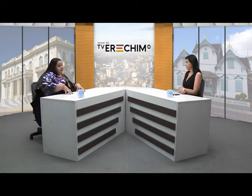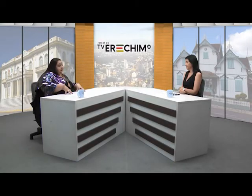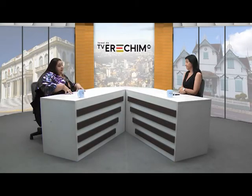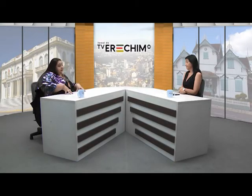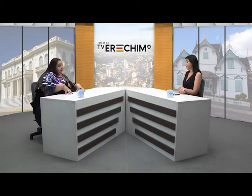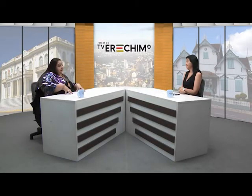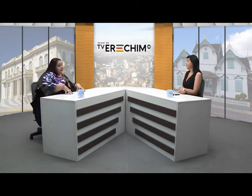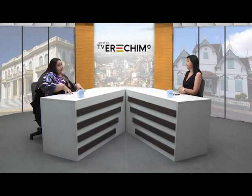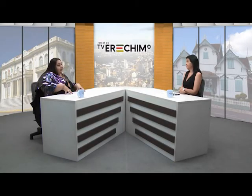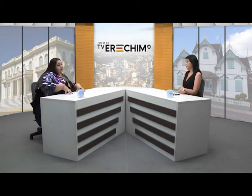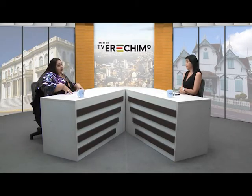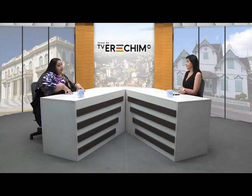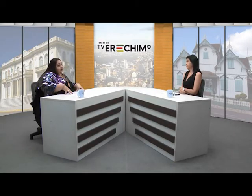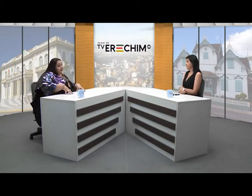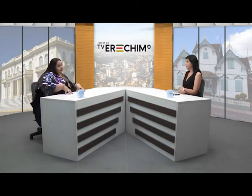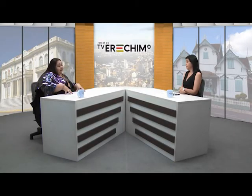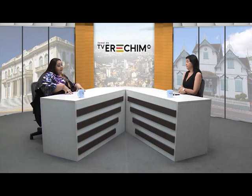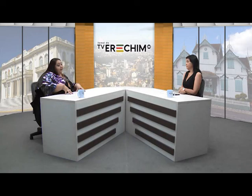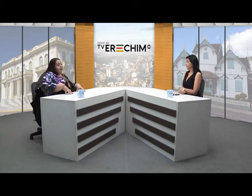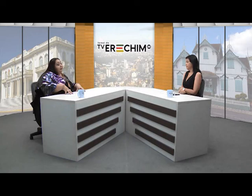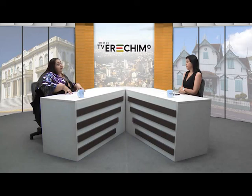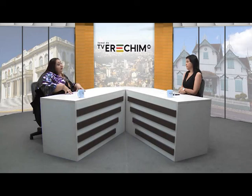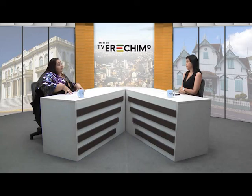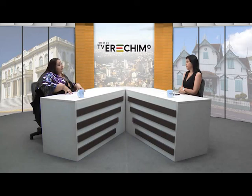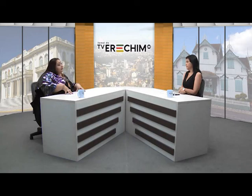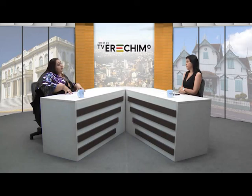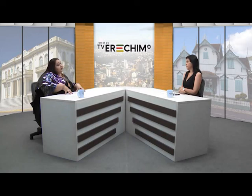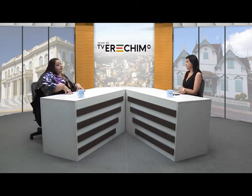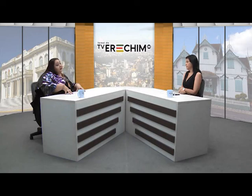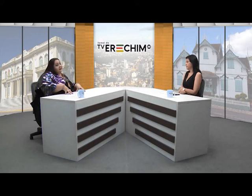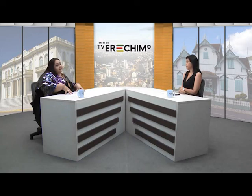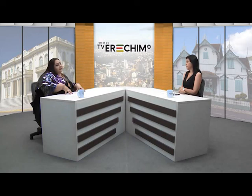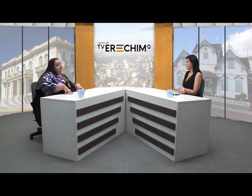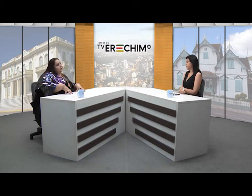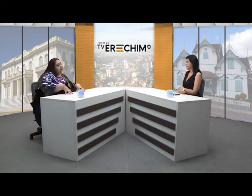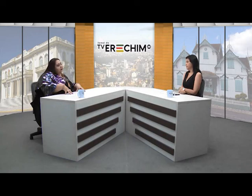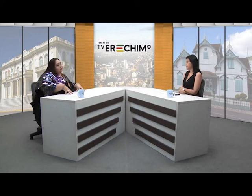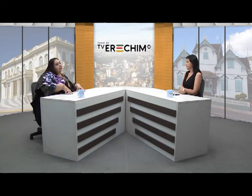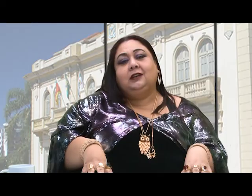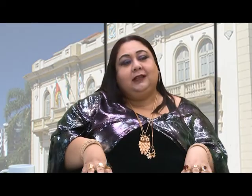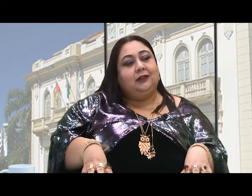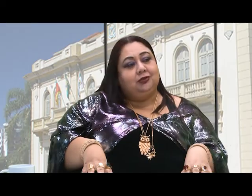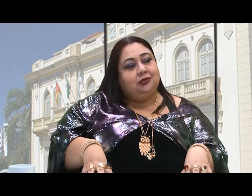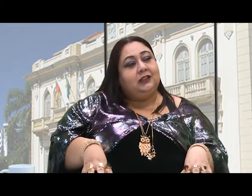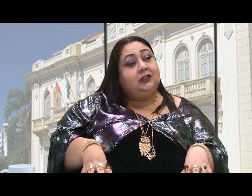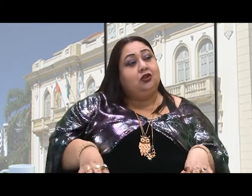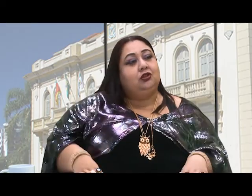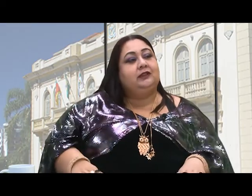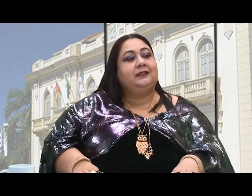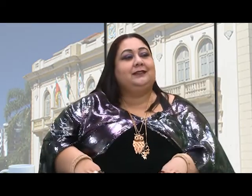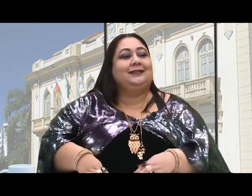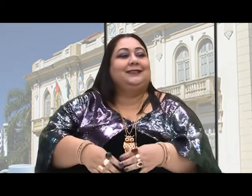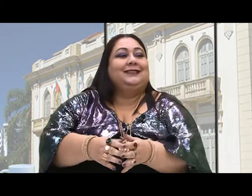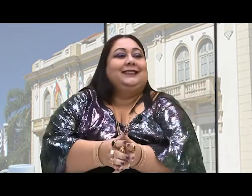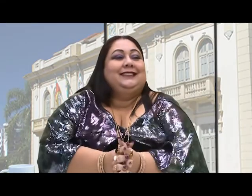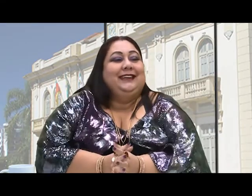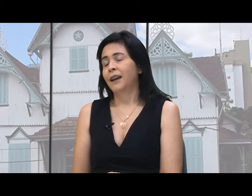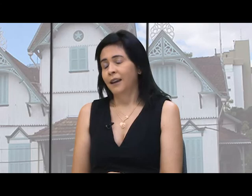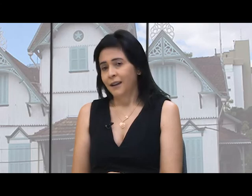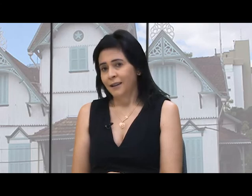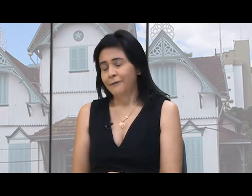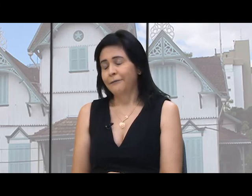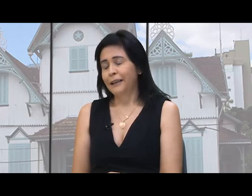desabrigar muitas pessoas Então nós vamos passar pelo caso que as pessoas vão necessitar muito da ajuda de todos